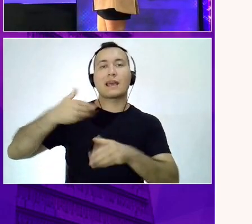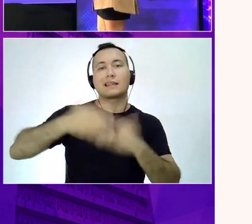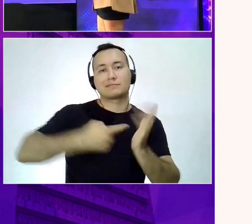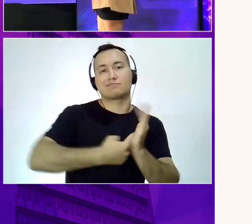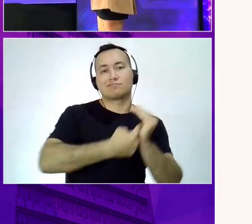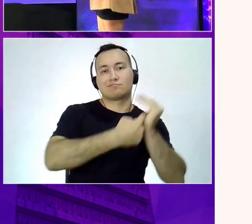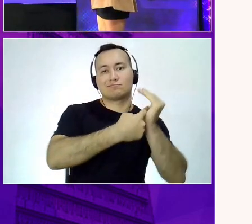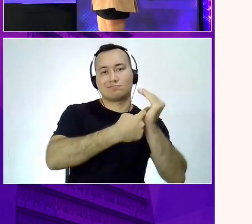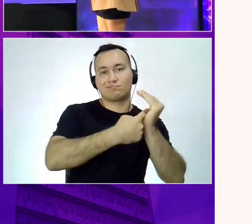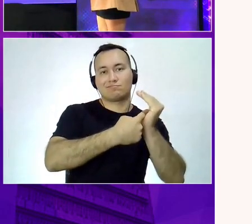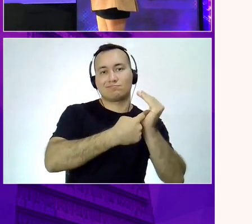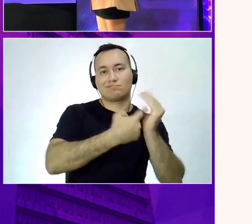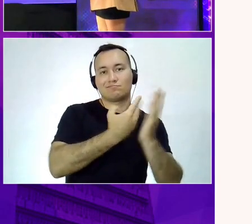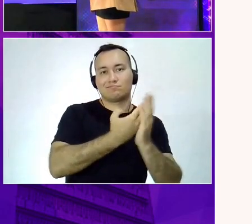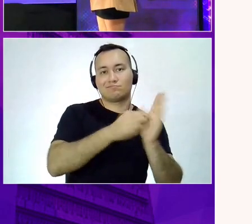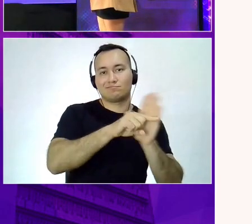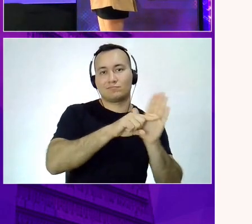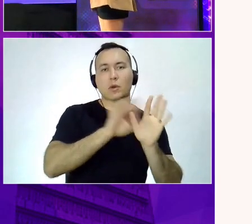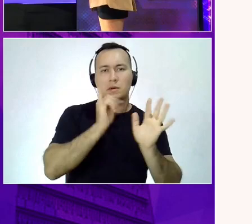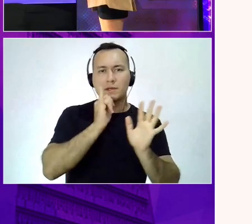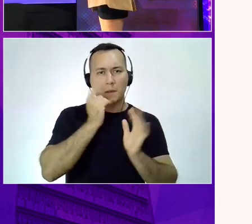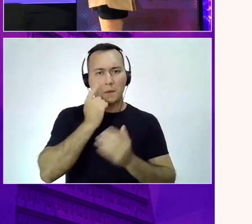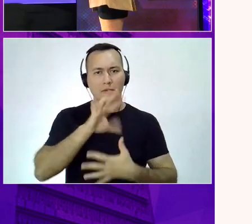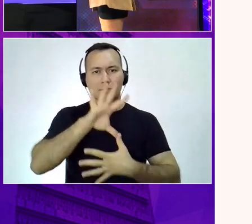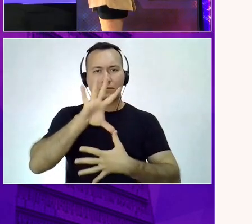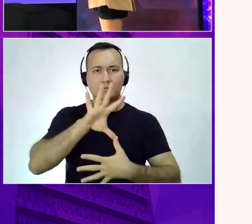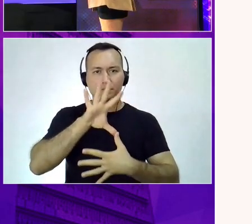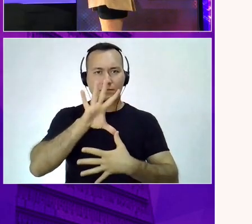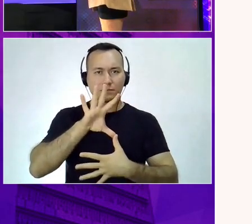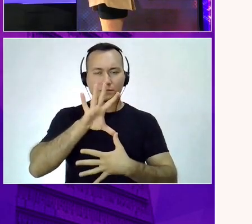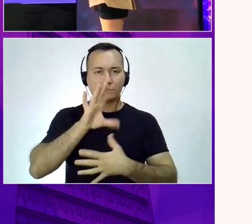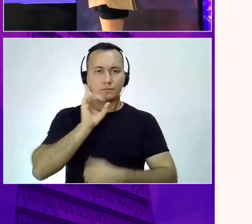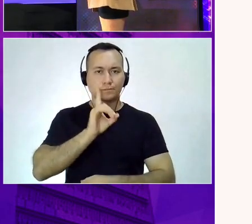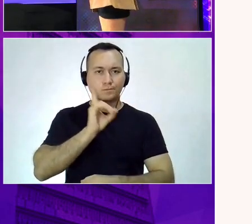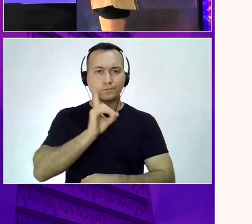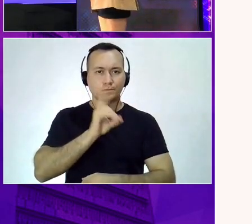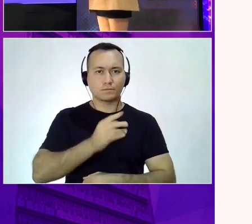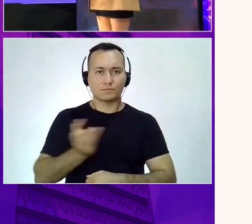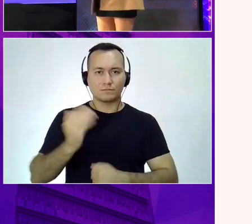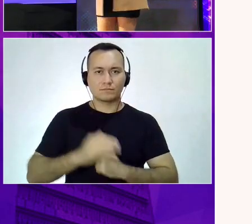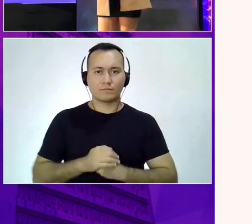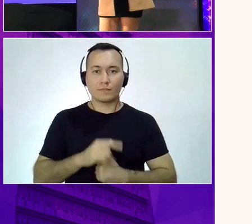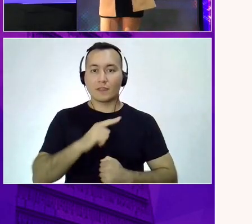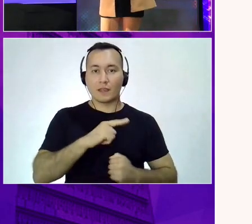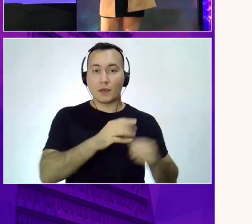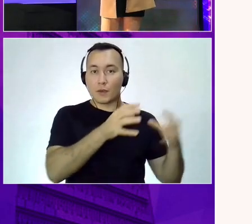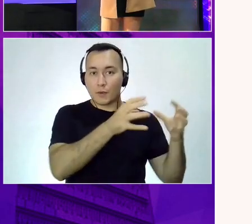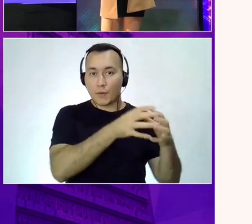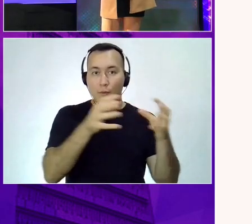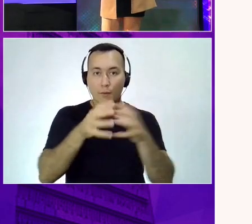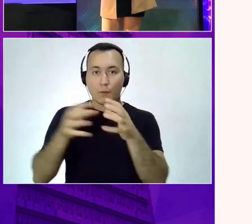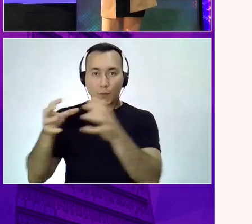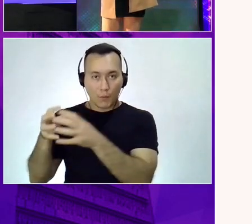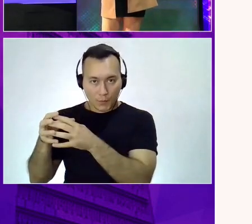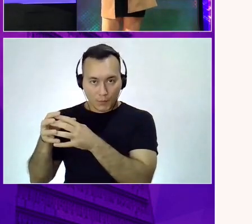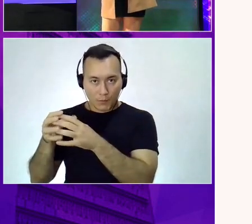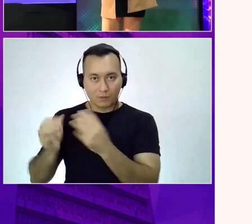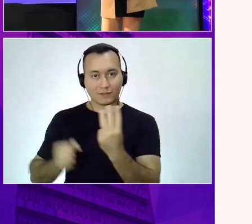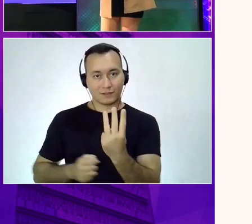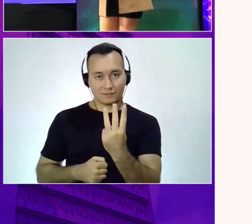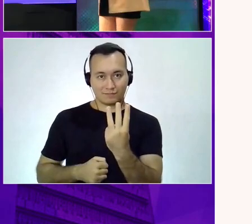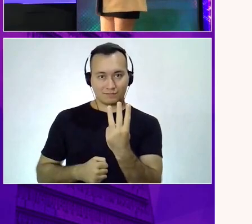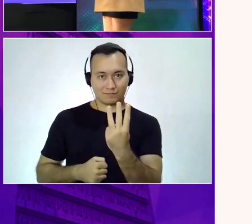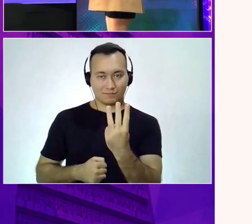de um mapa dos Estados Unidos apontando 3 equipes diferentes. Essas equipes não trabalham juntas, elas estão